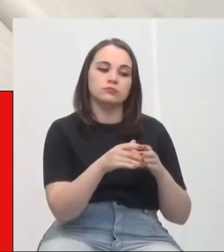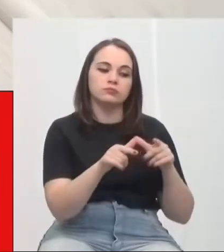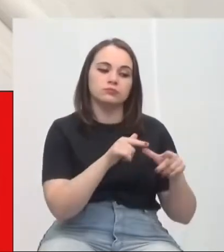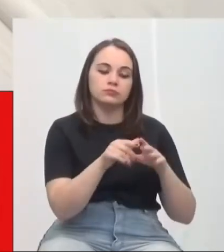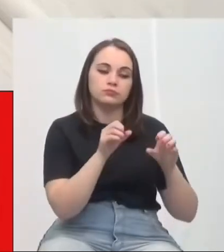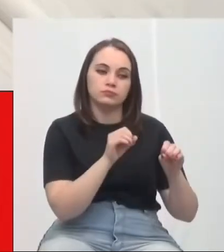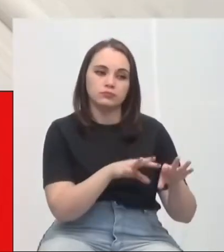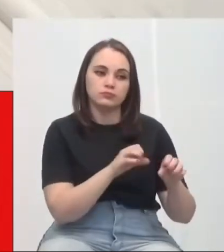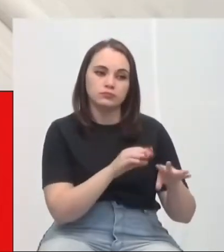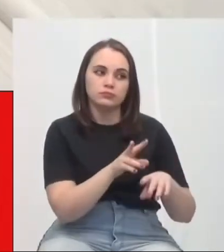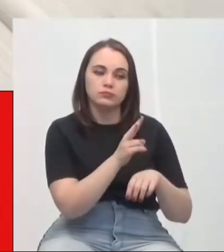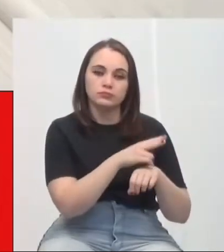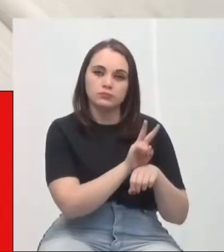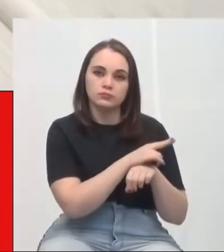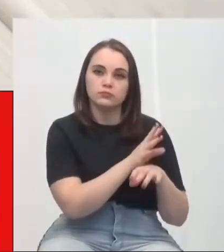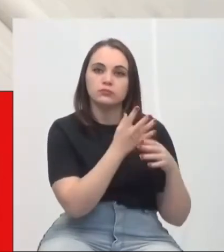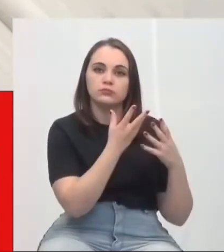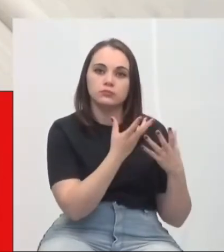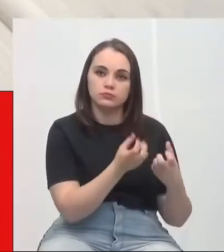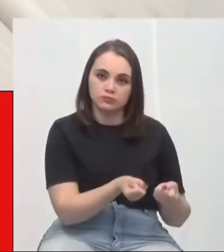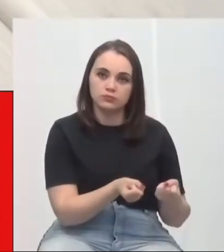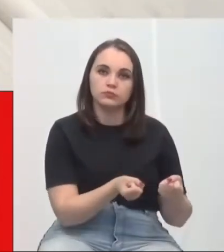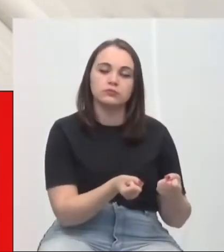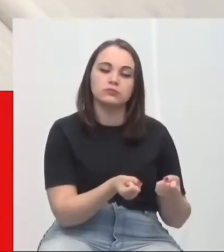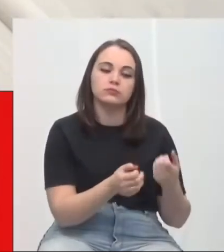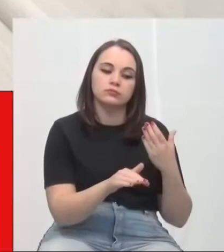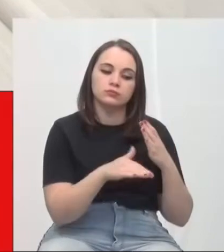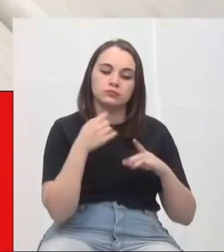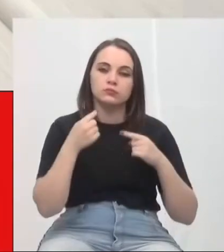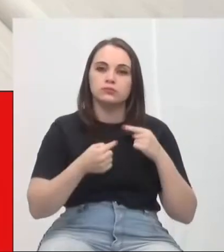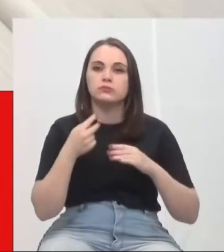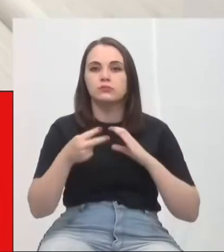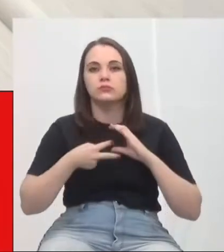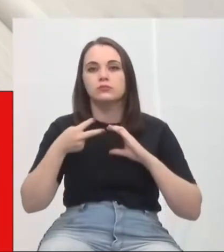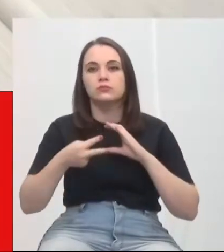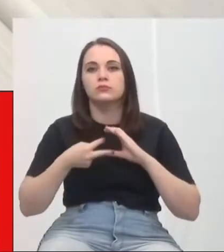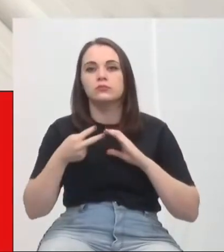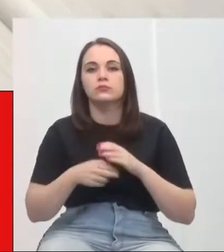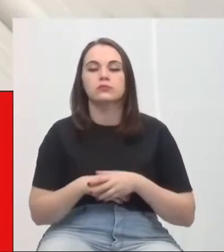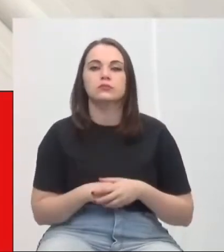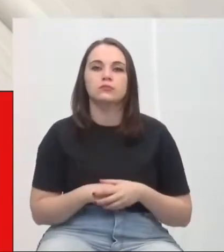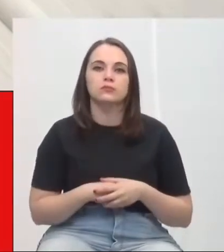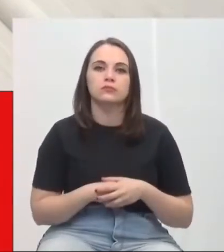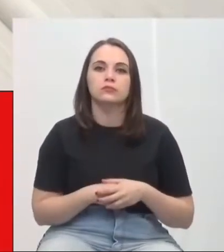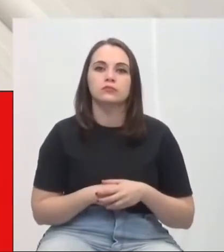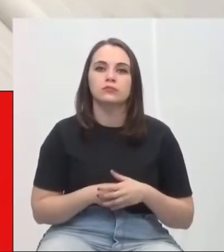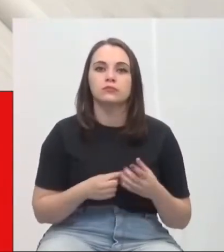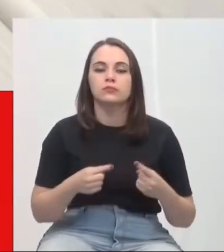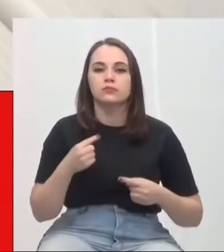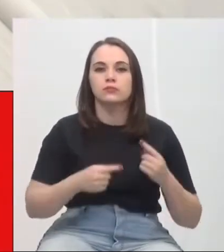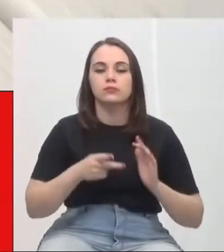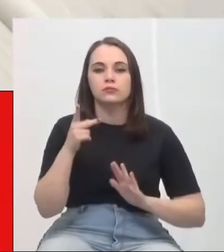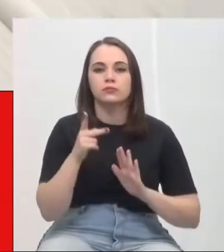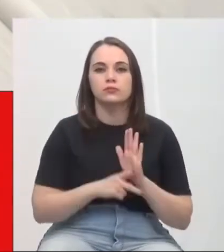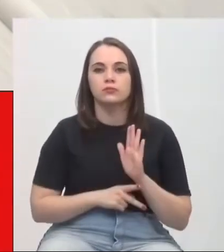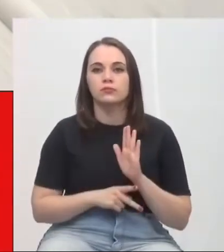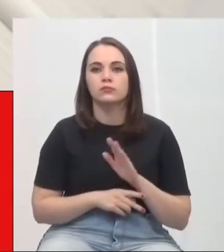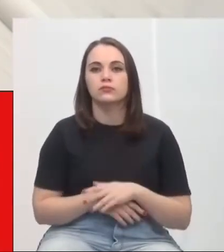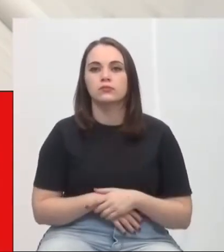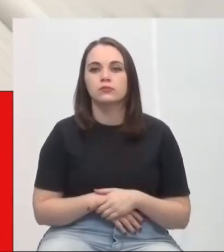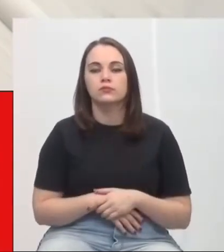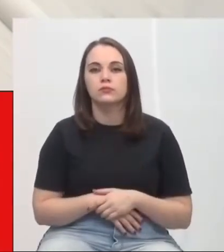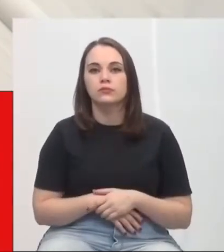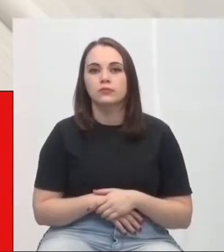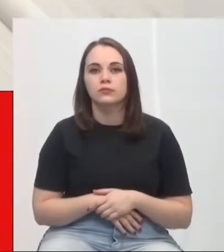As Comissões de Obras de Educação e Fiscalização opinaram pela aprovação encaminhando o projeto para ser deliberado em plenário. Em discussão, o projeto.